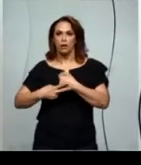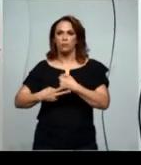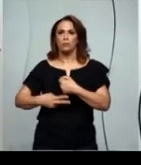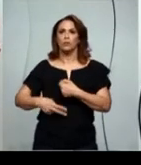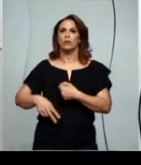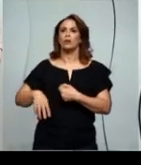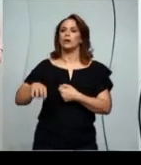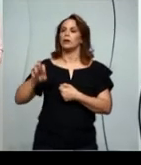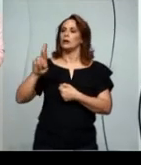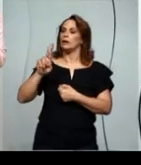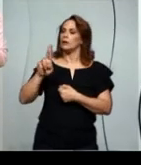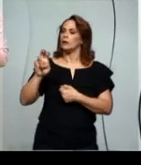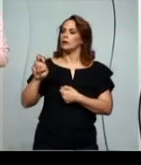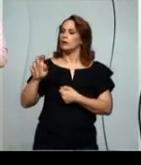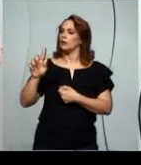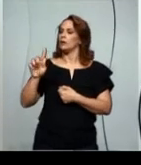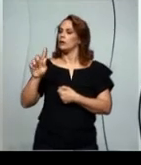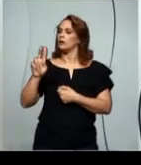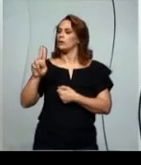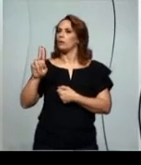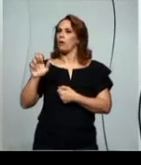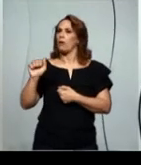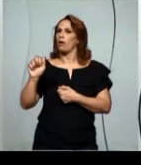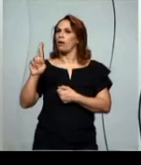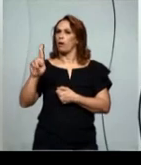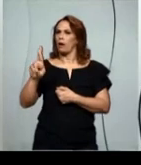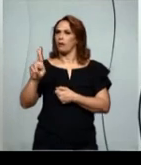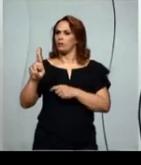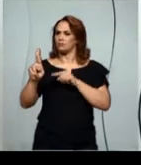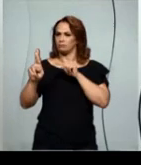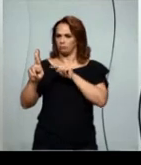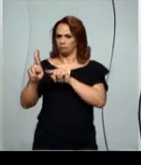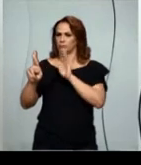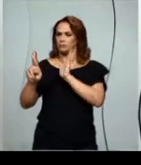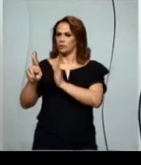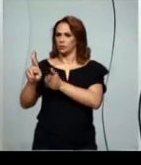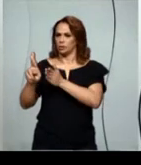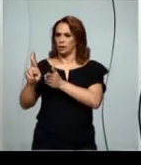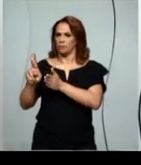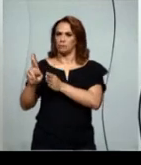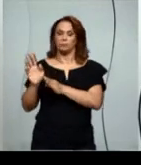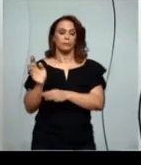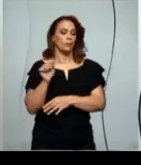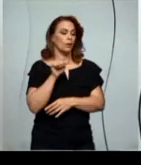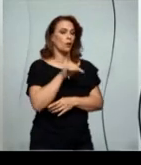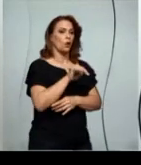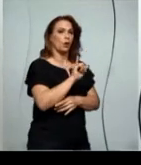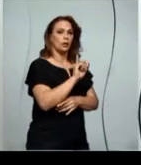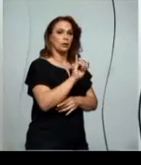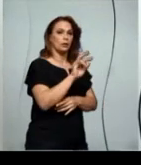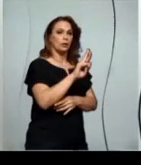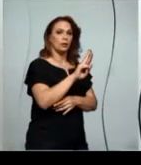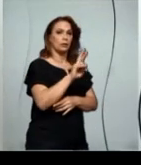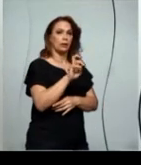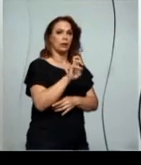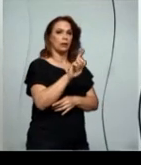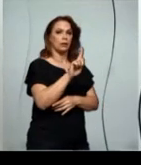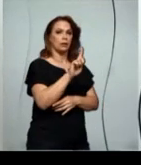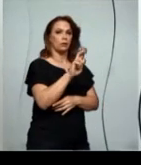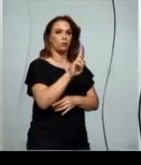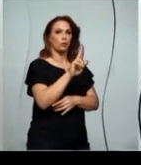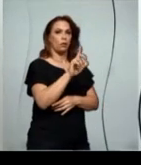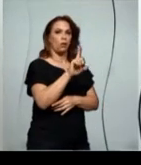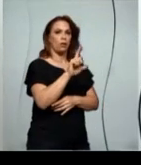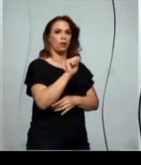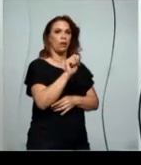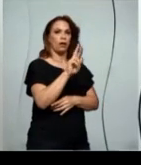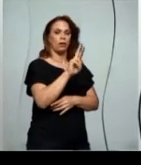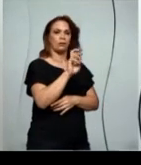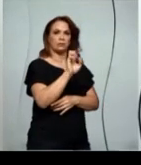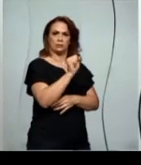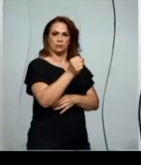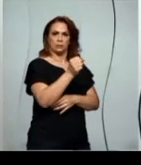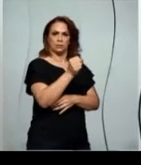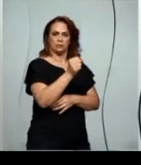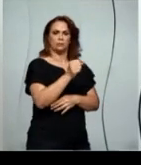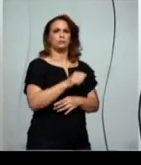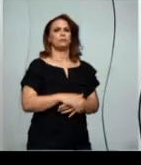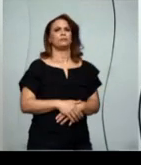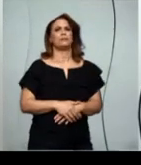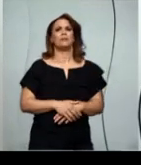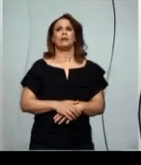diferença? Enquanto na forma afirmativa nós temos uma diferença entre os verbos regulares e irregulares, quando eu tenho a